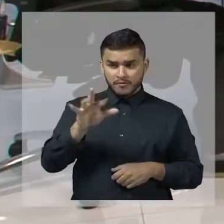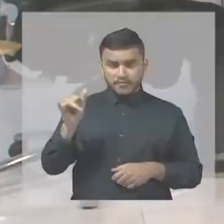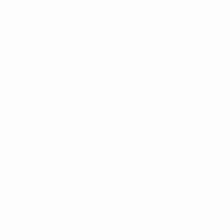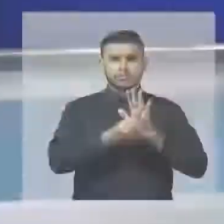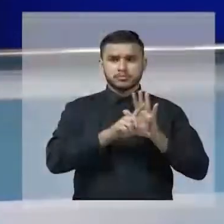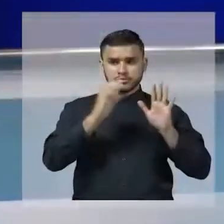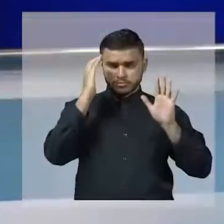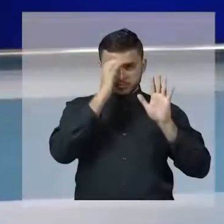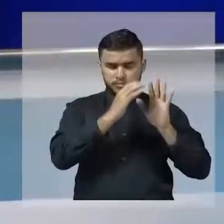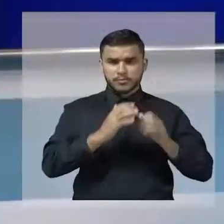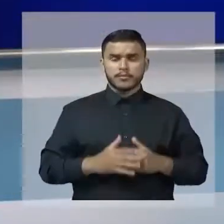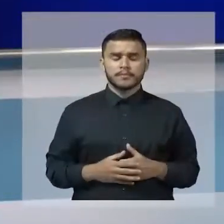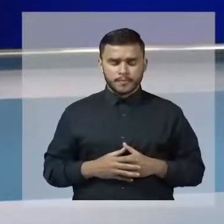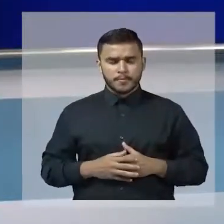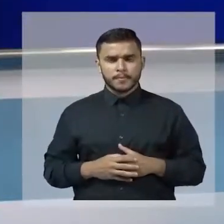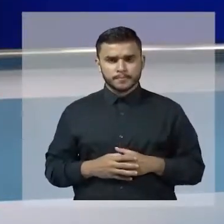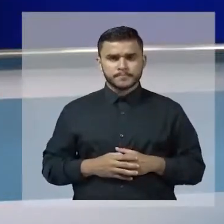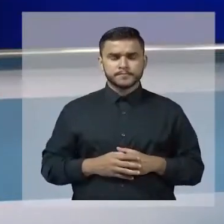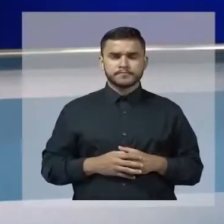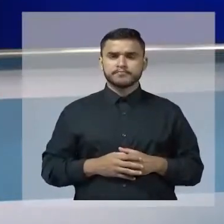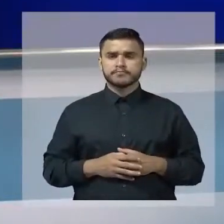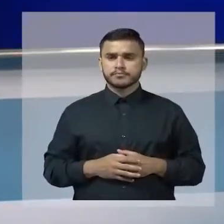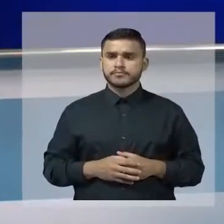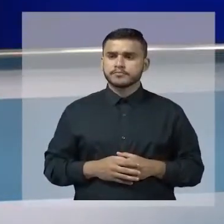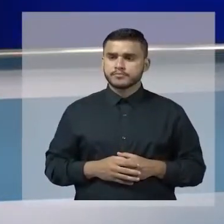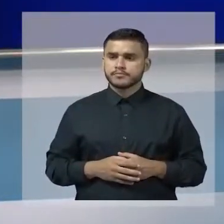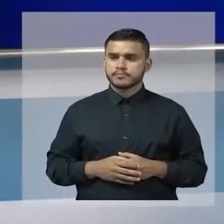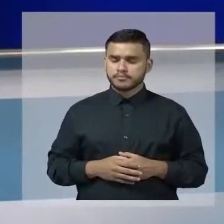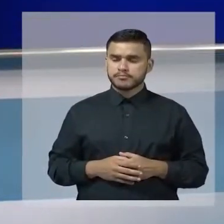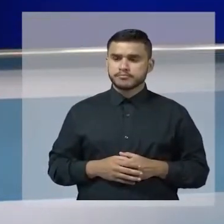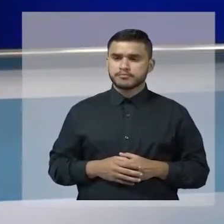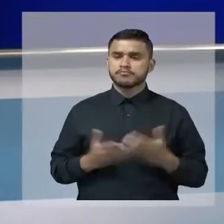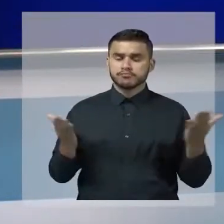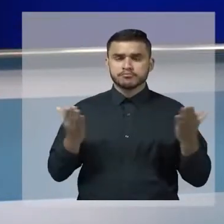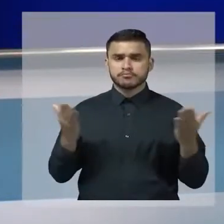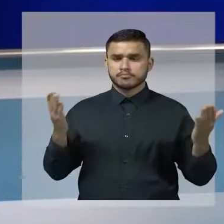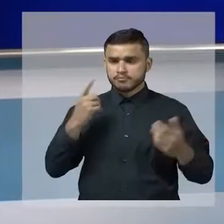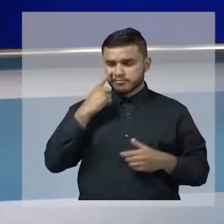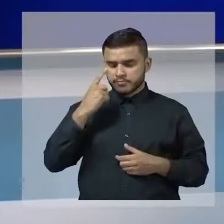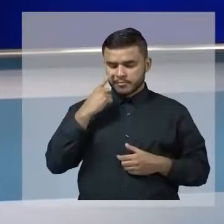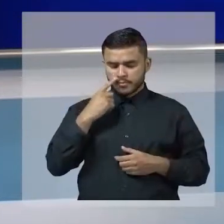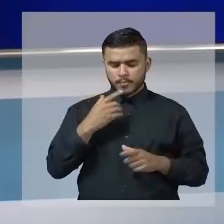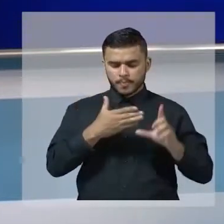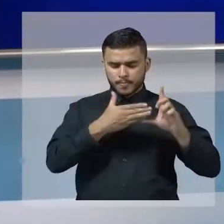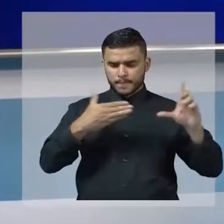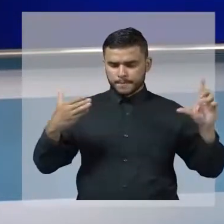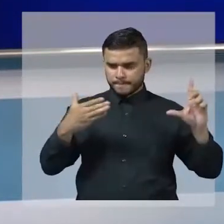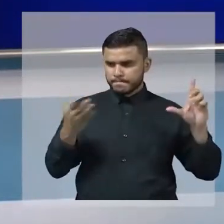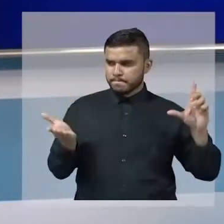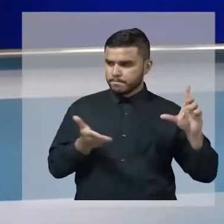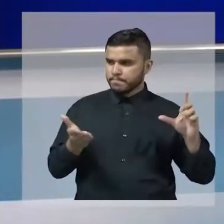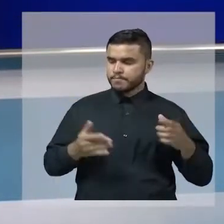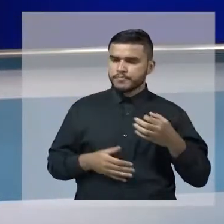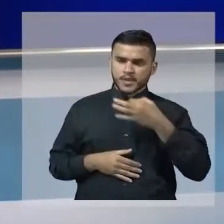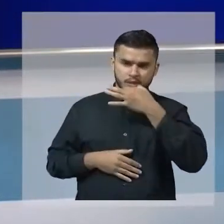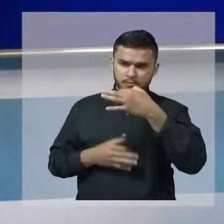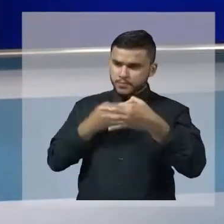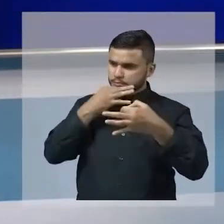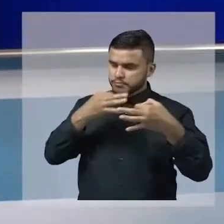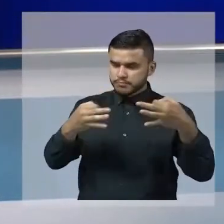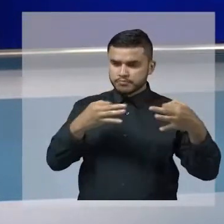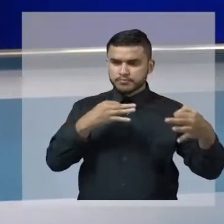ofendeu. Eu não poderia deixar de trazer no final do programa, para ouvir a opinião dos